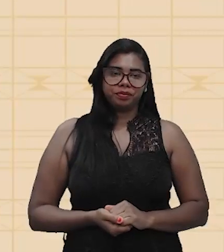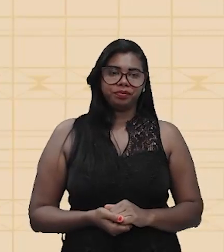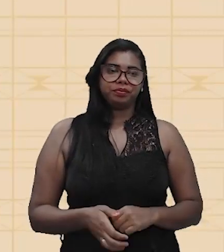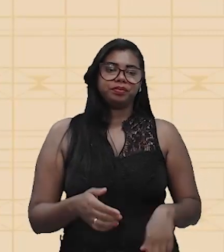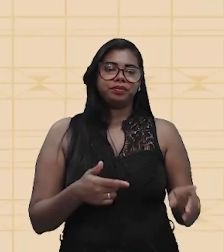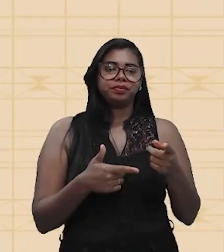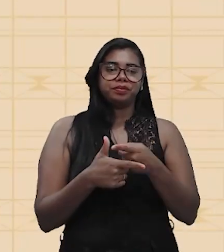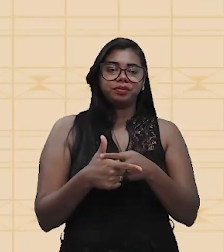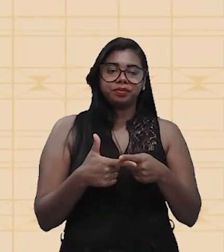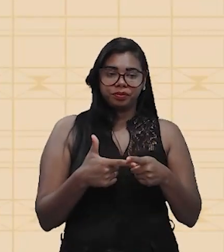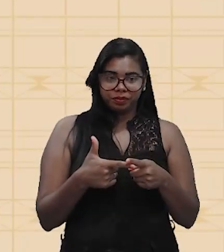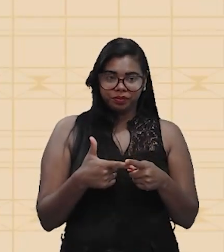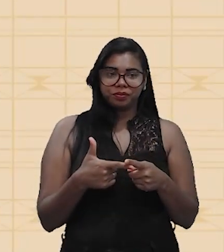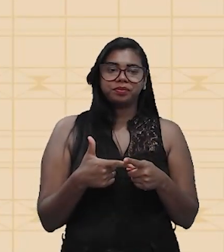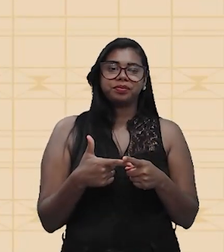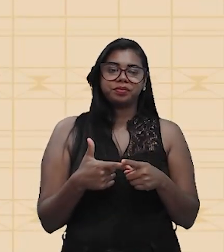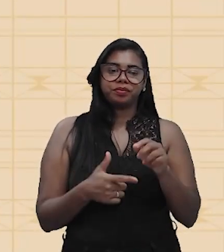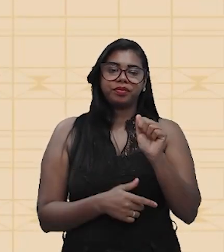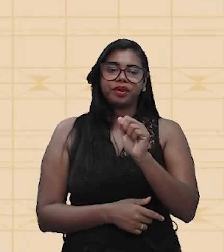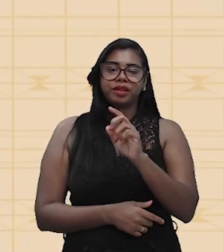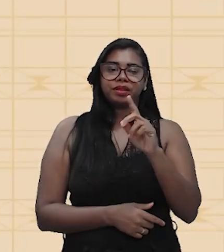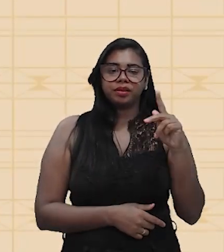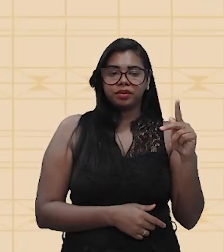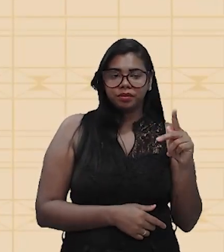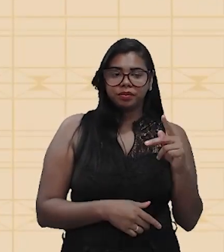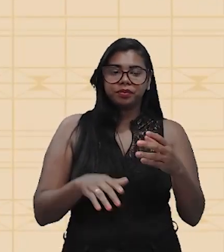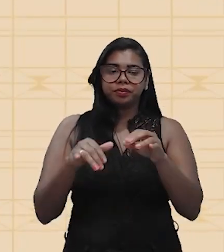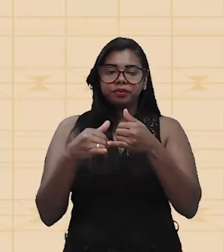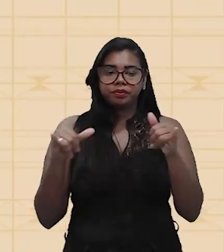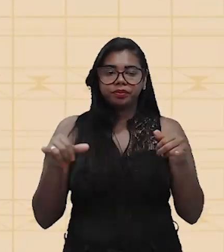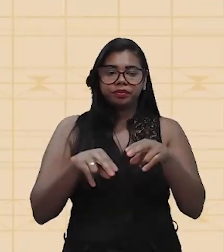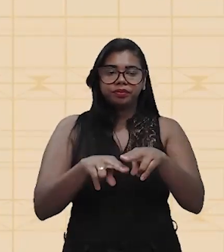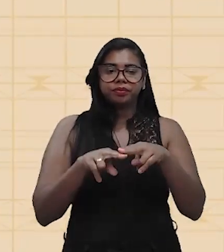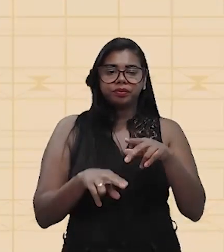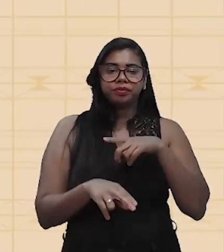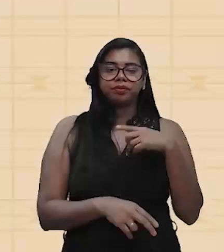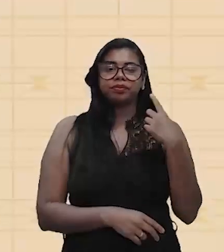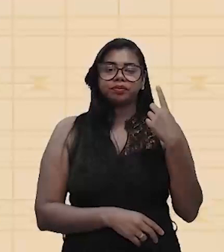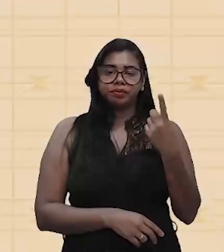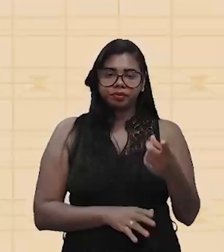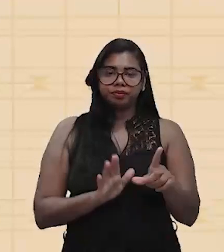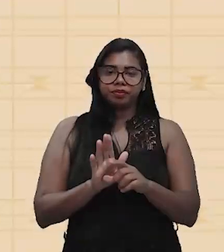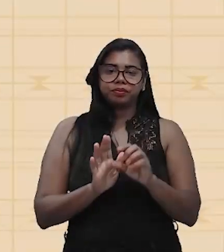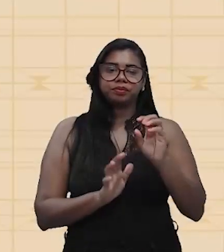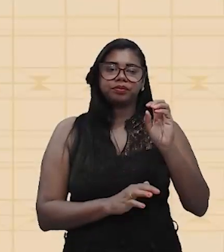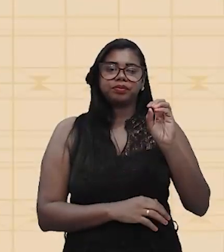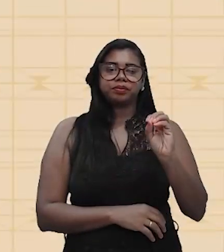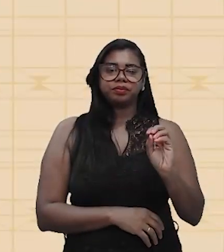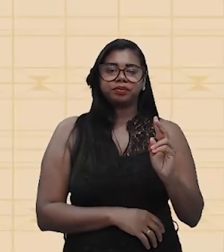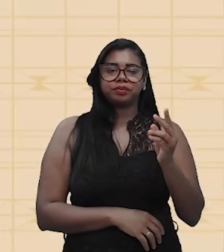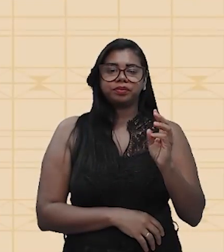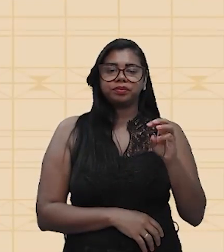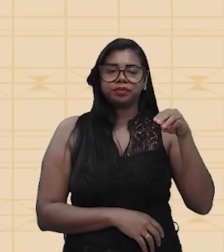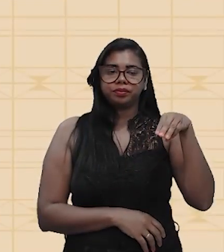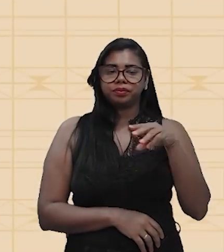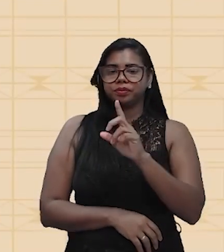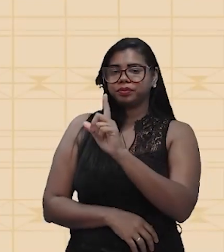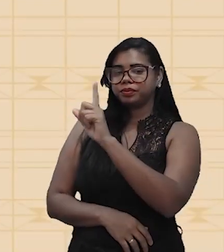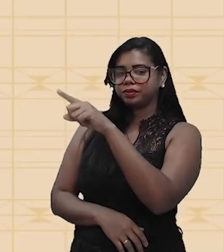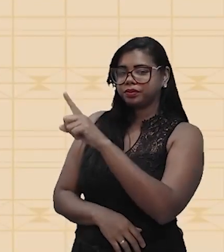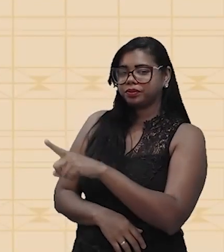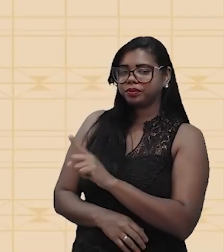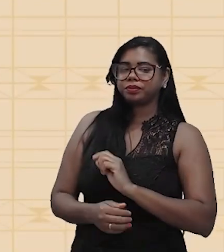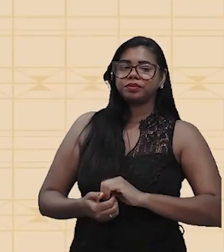você vai dividir a DDP pela corrente, e é por isso que nós temos a primeira lei de Ohm. Mas aí, ó, essa imagem ela